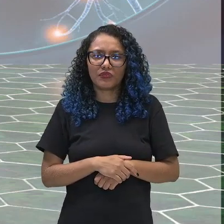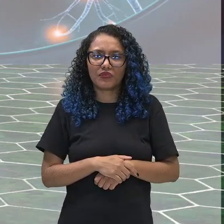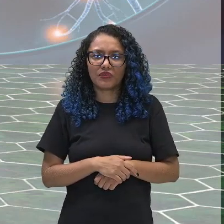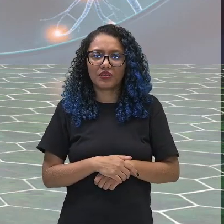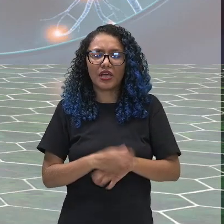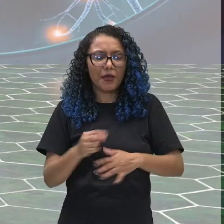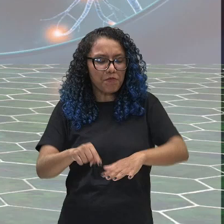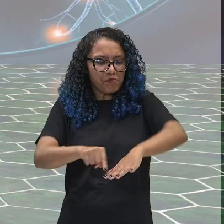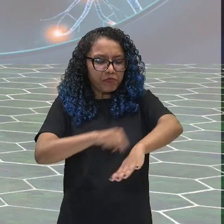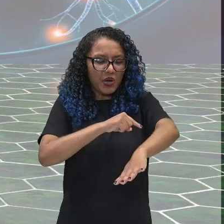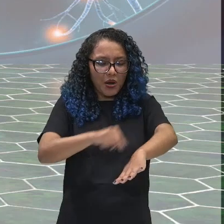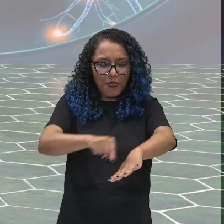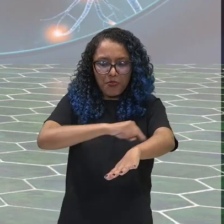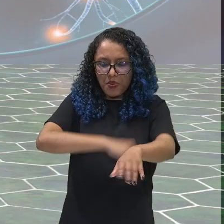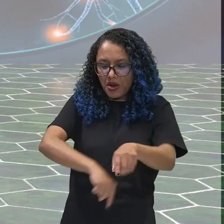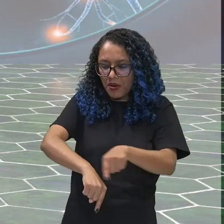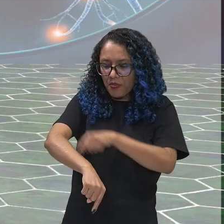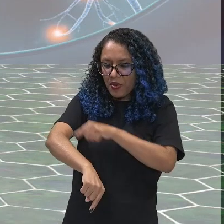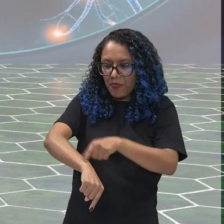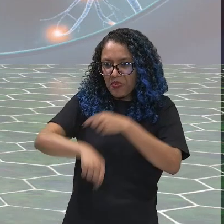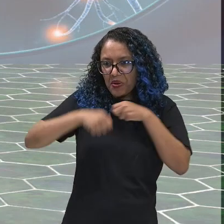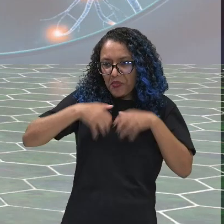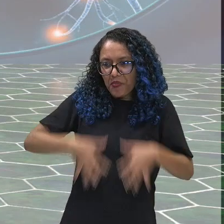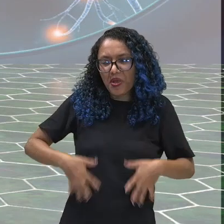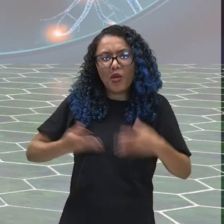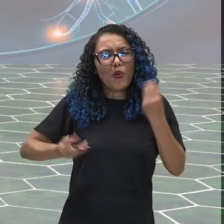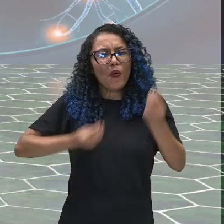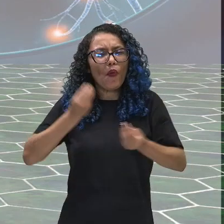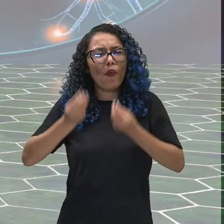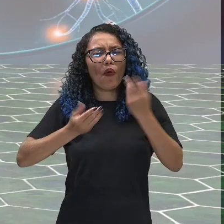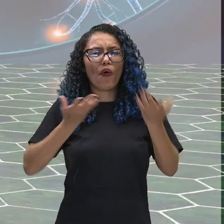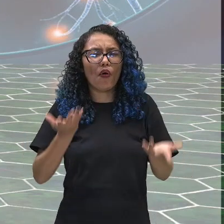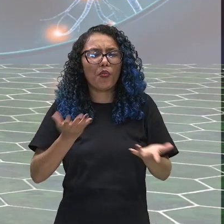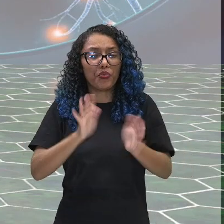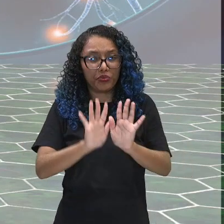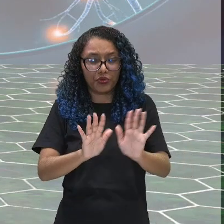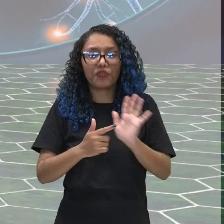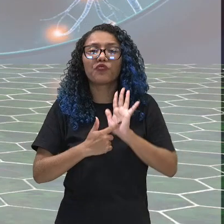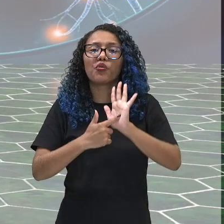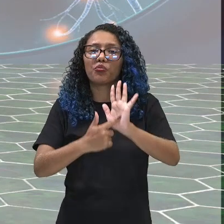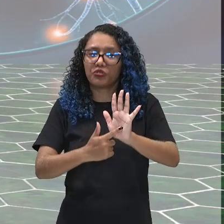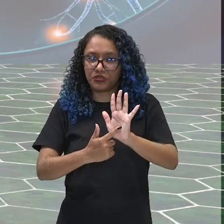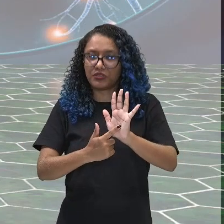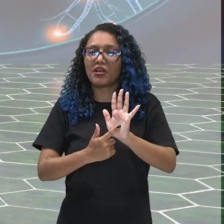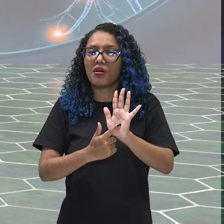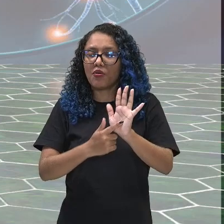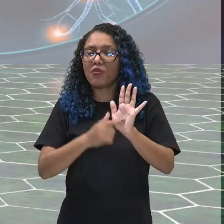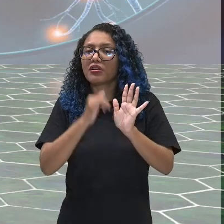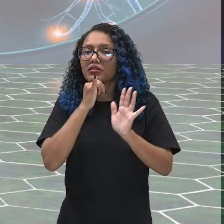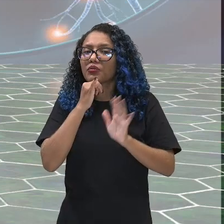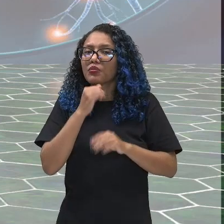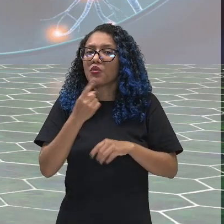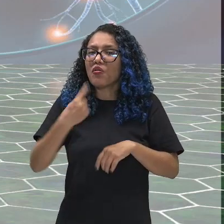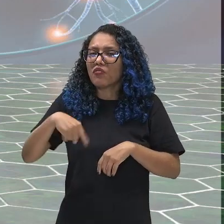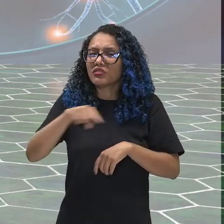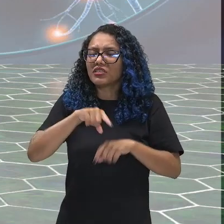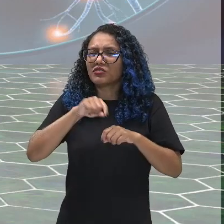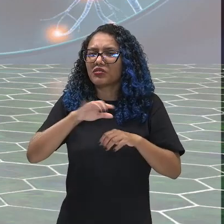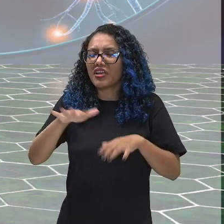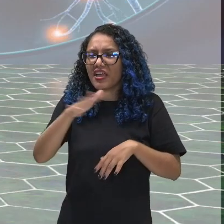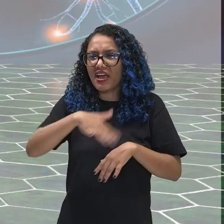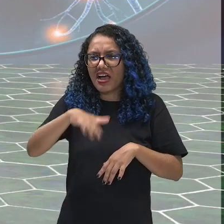impulso nervoso? Eu vou só dar um exemplo já para vocês aí que moram em regiões onde tem muitos